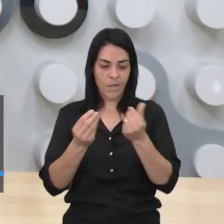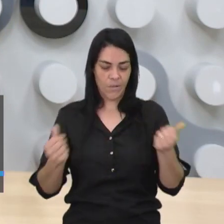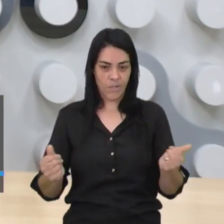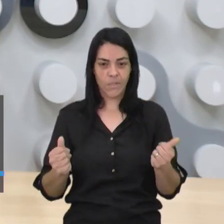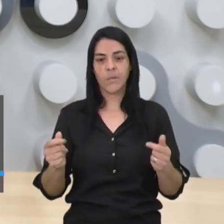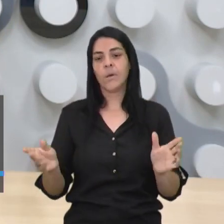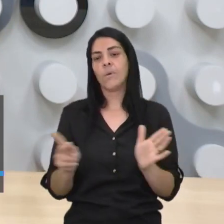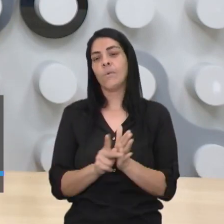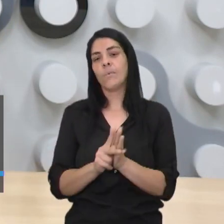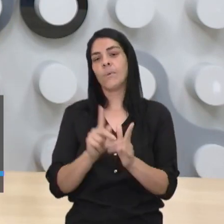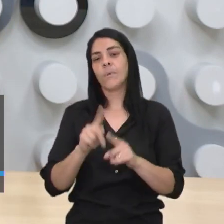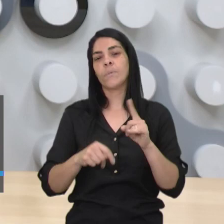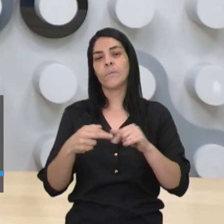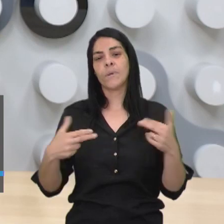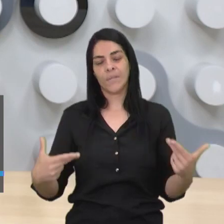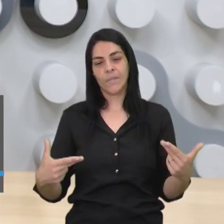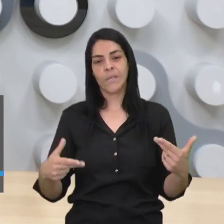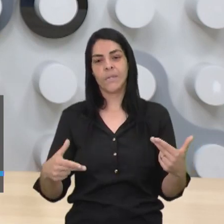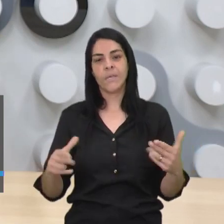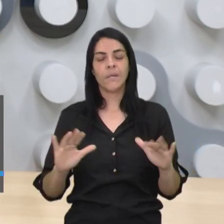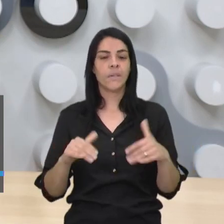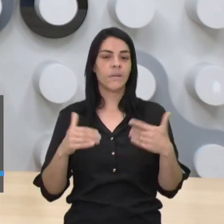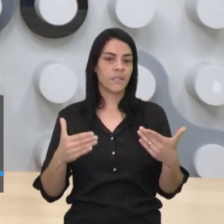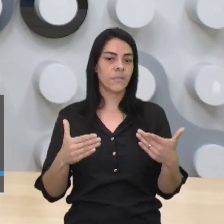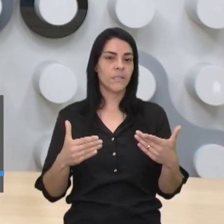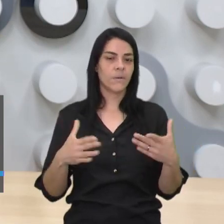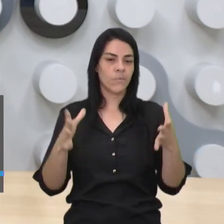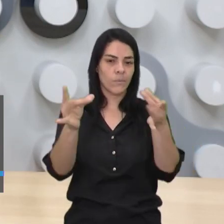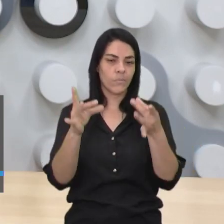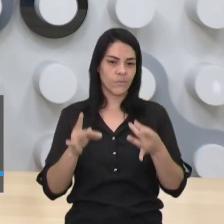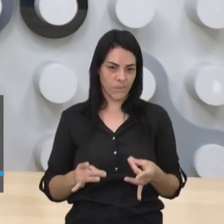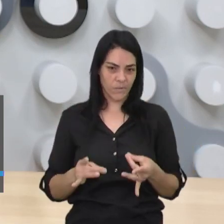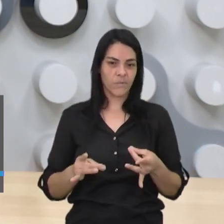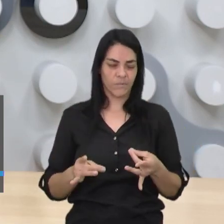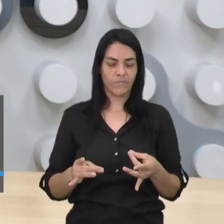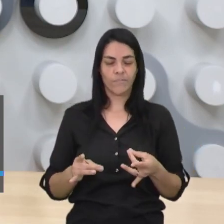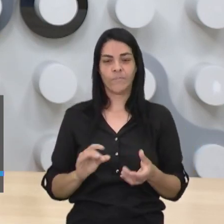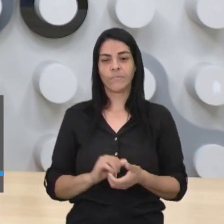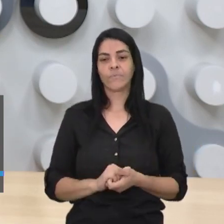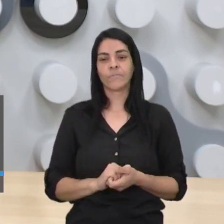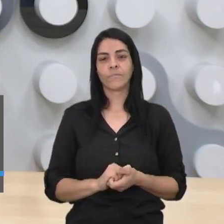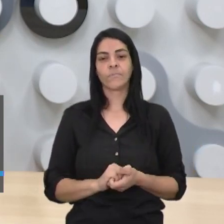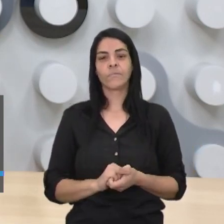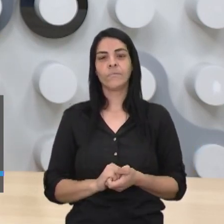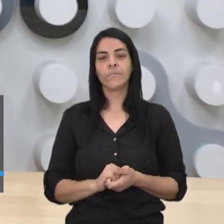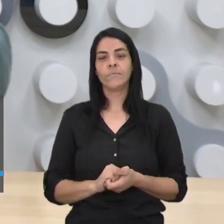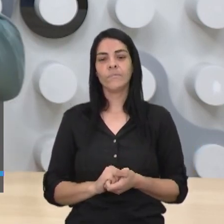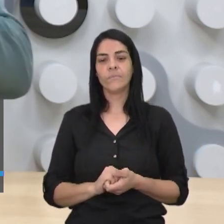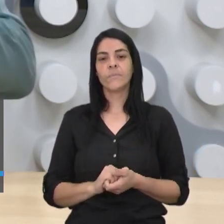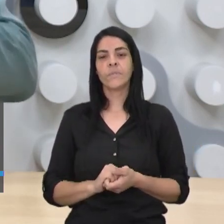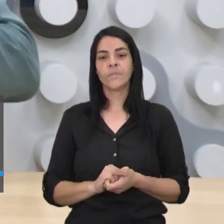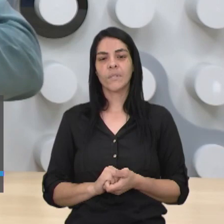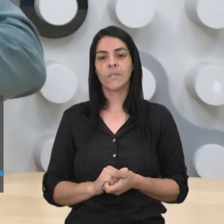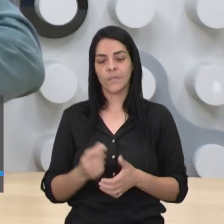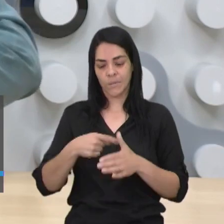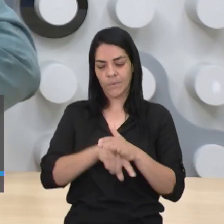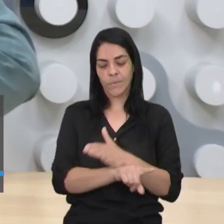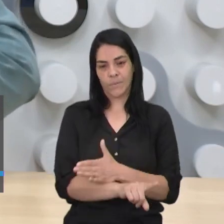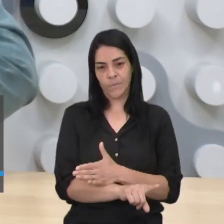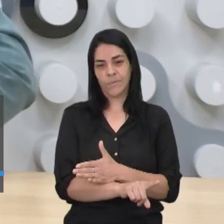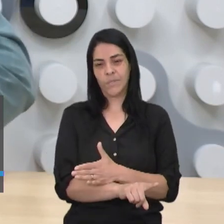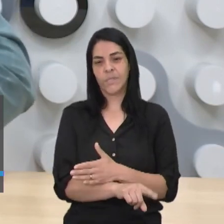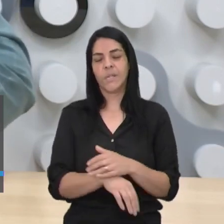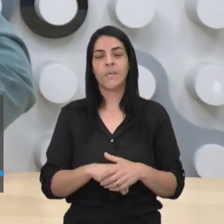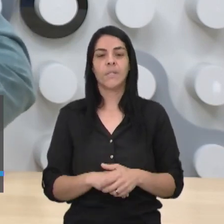certo? Então, olha só quanto específicos são algumas situações. E aí, como a profundidade é